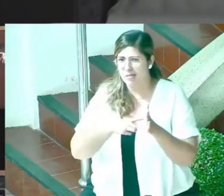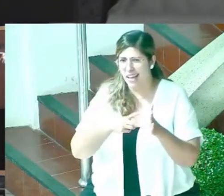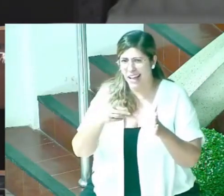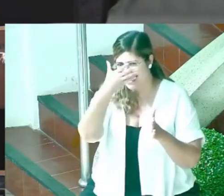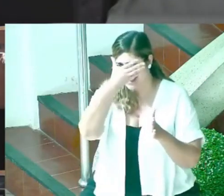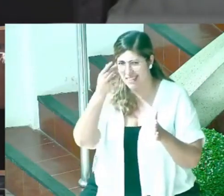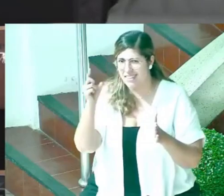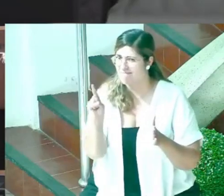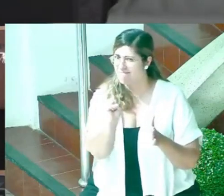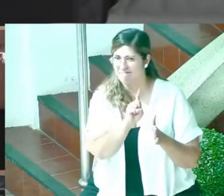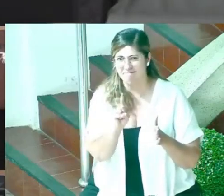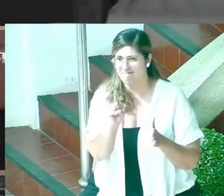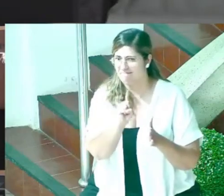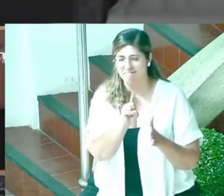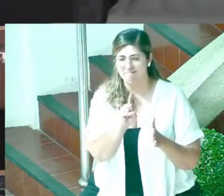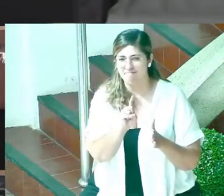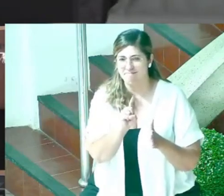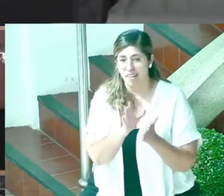de cruz,